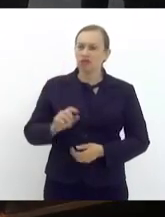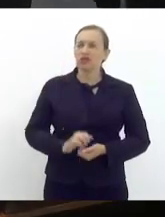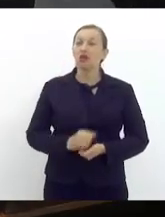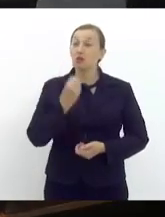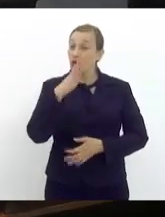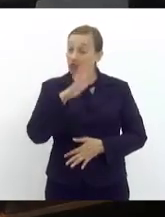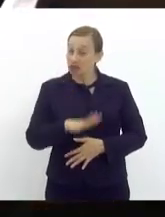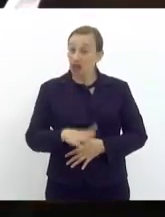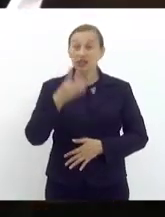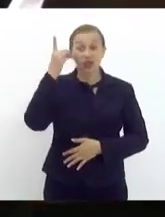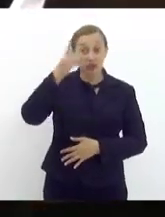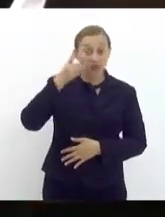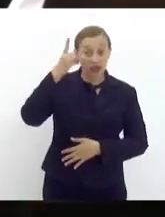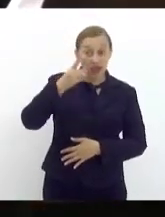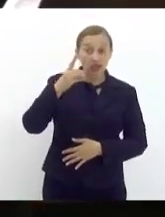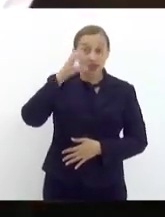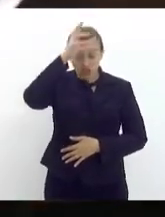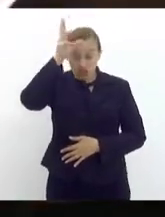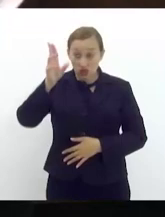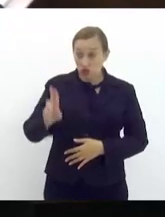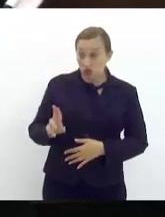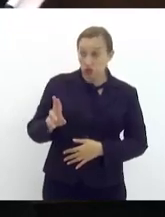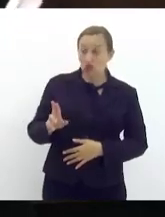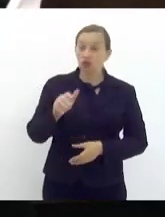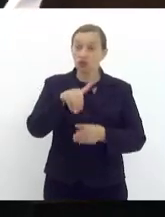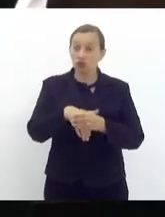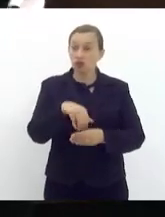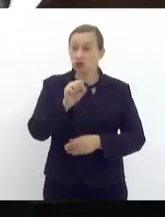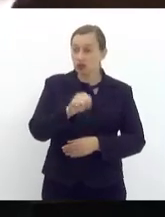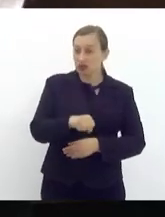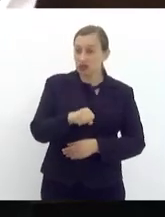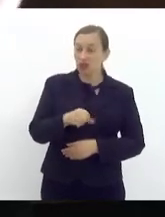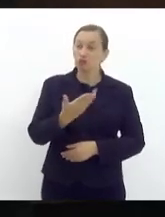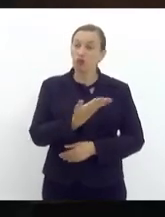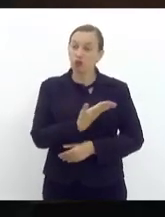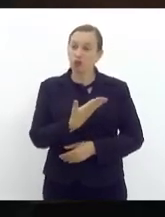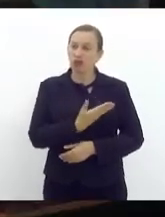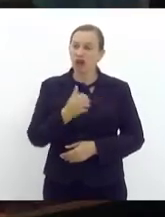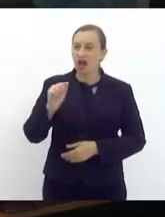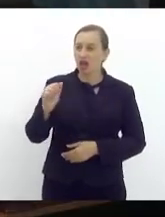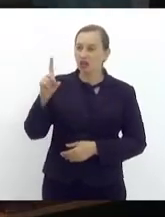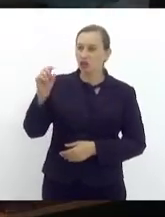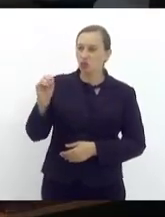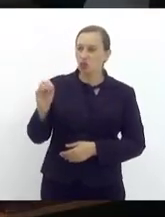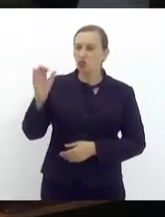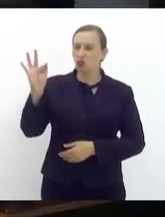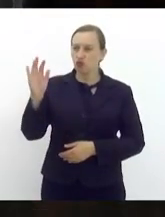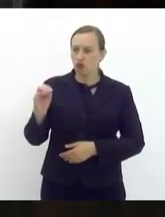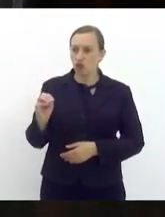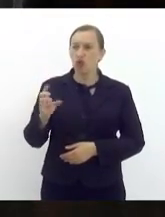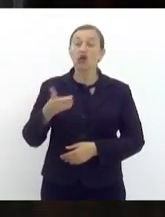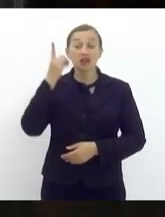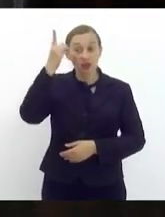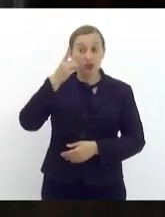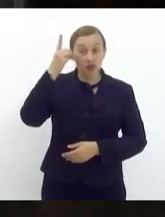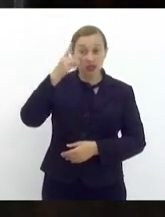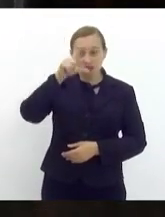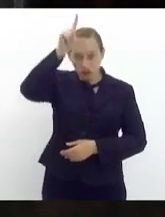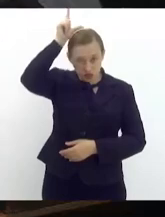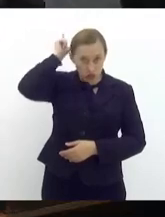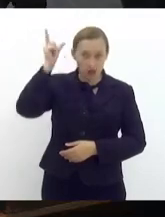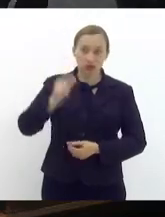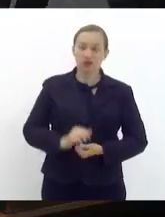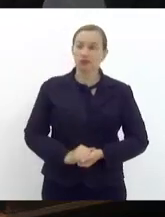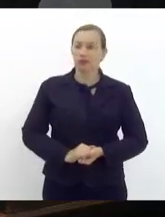Boa tarde, deputado Tiaju. Boa tarde, presidente. Eu voto favorável para o meu amigo Adolfo Conder. Deputado Luiz Paulo.